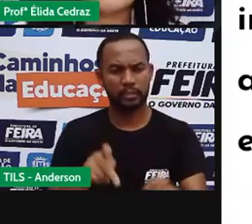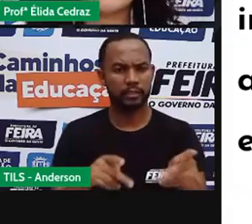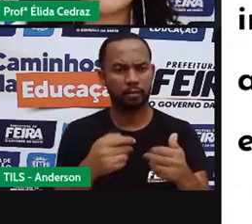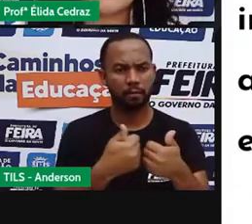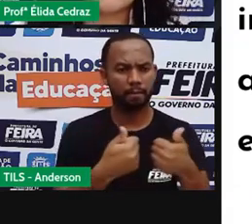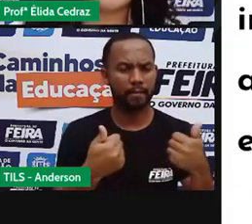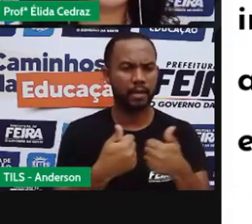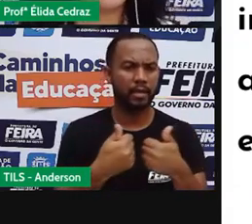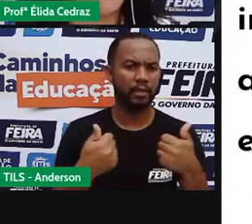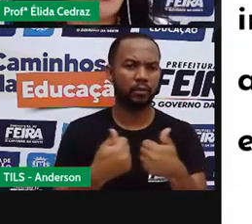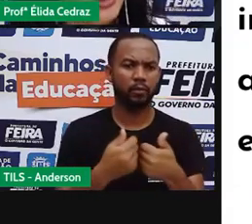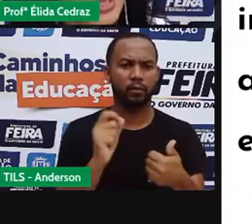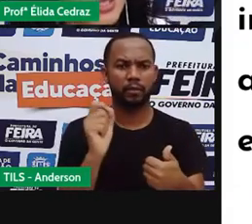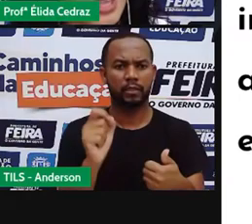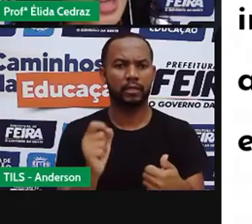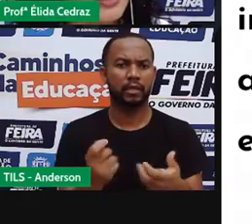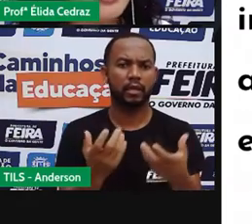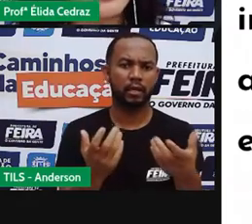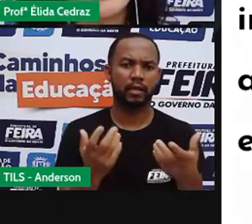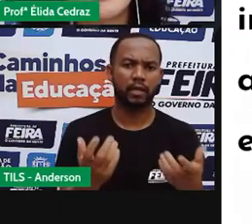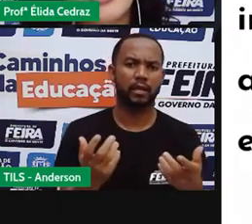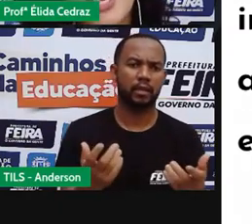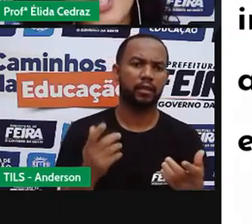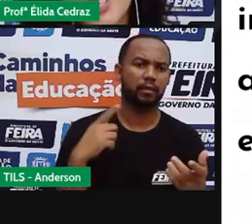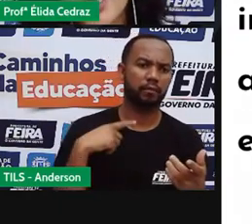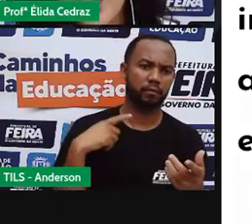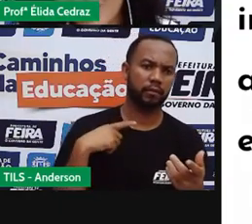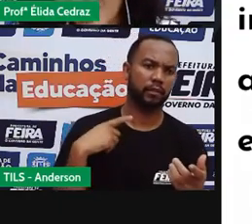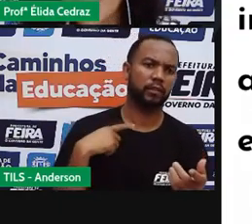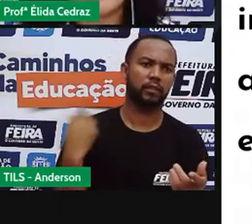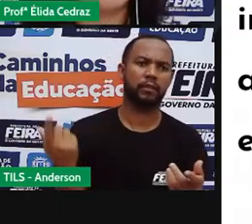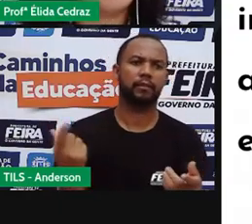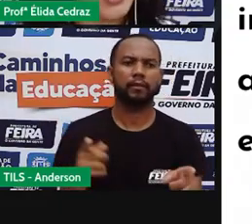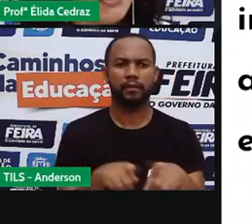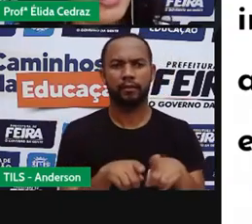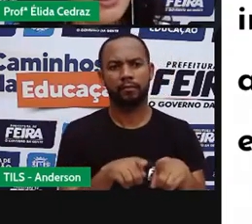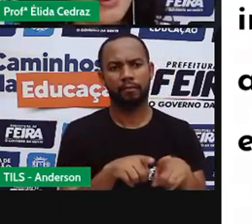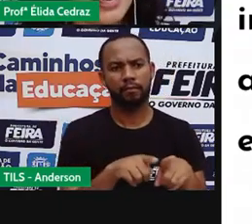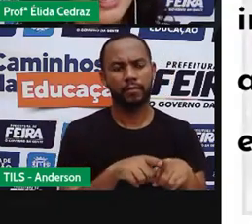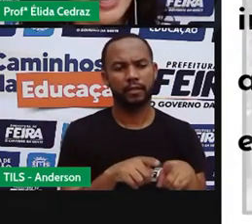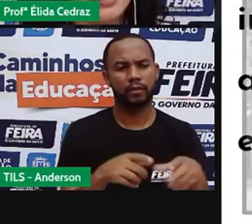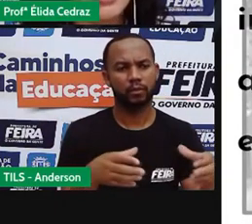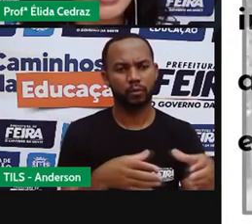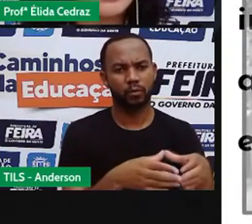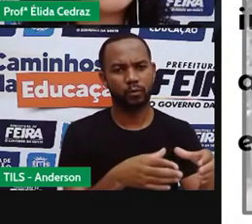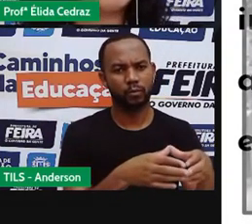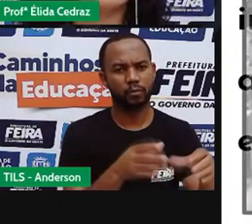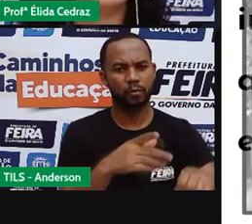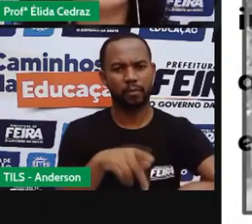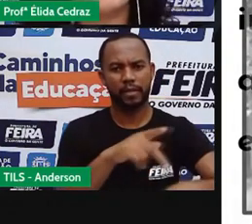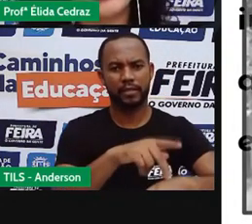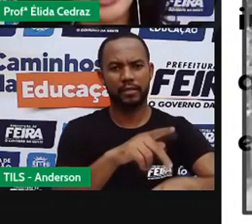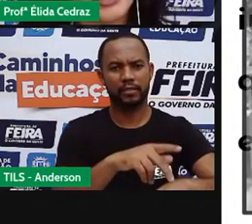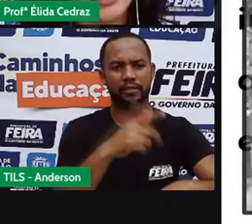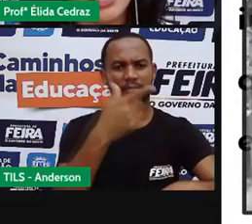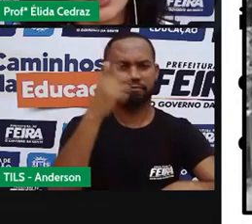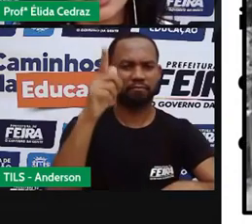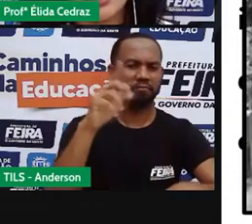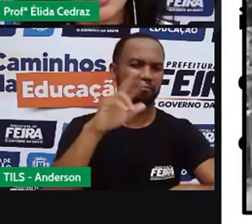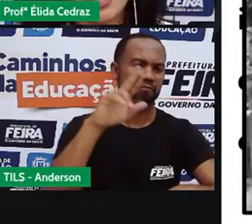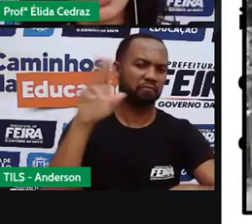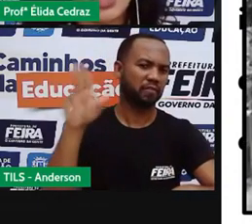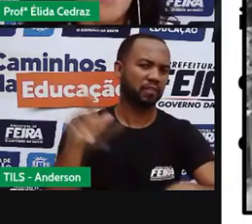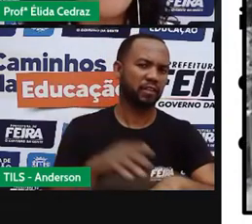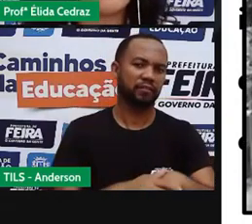de brasileiros de outros estados e de estrangeiros que vieram para cá. Fotos antigas da